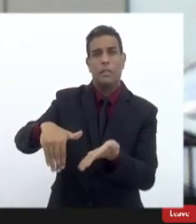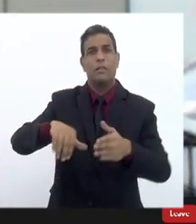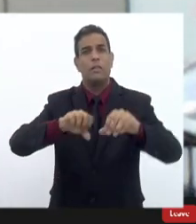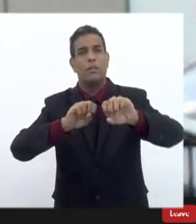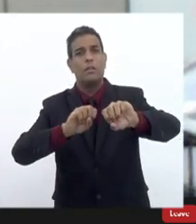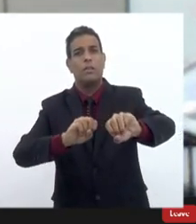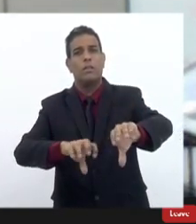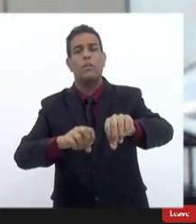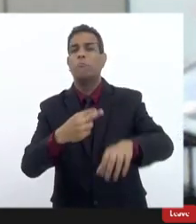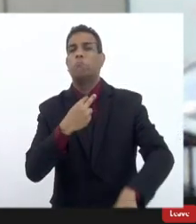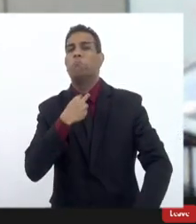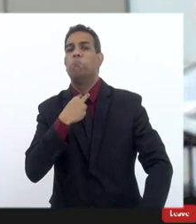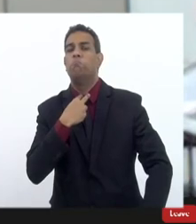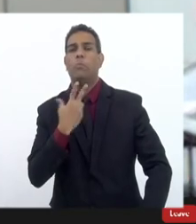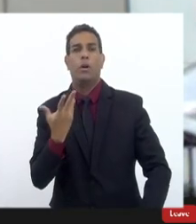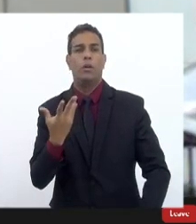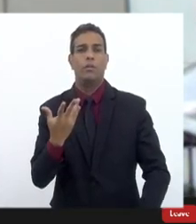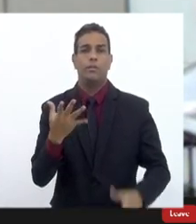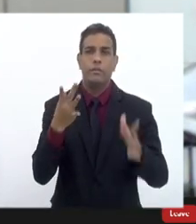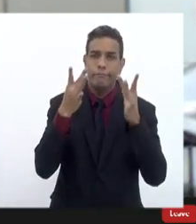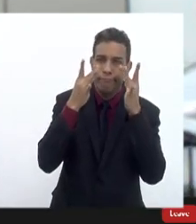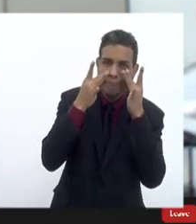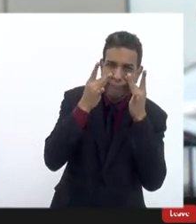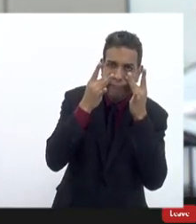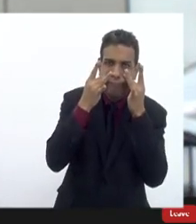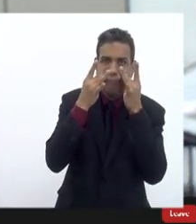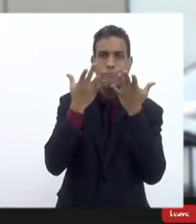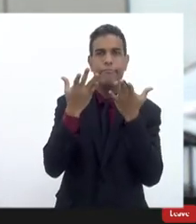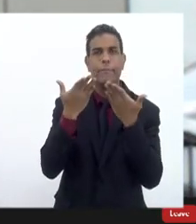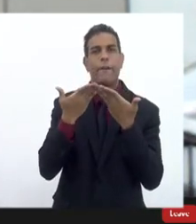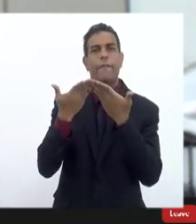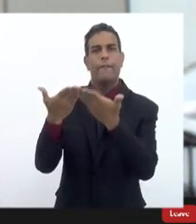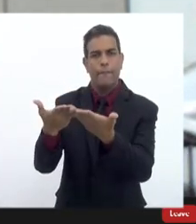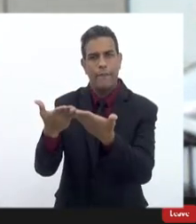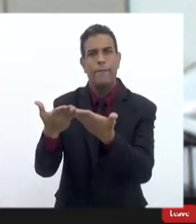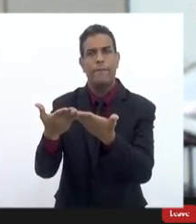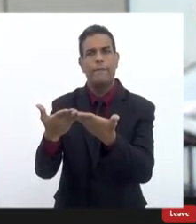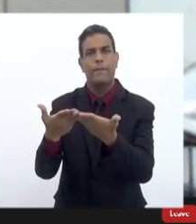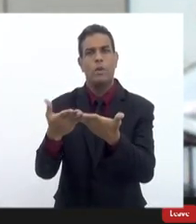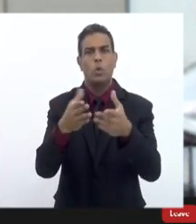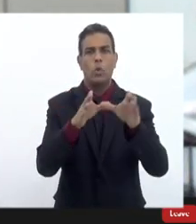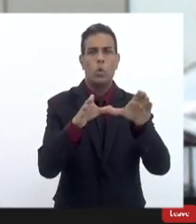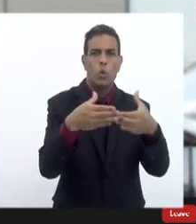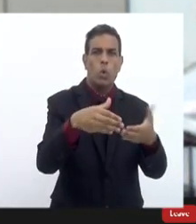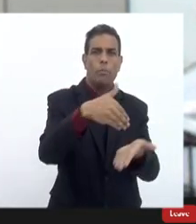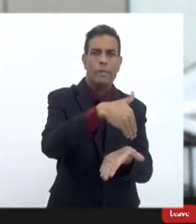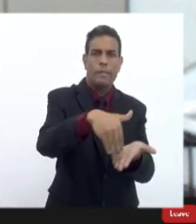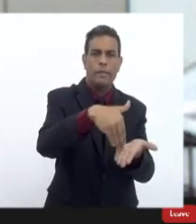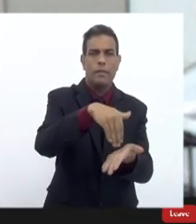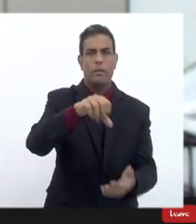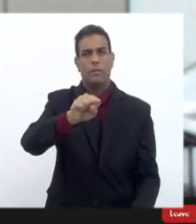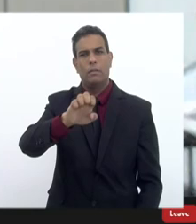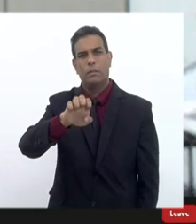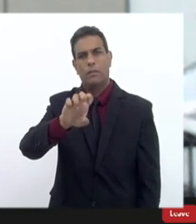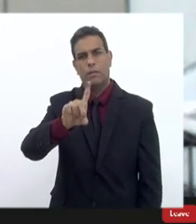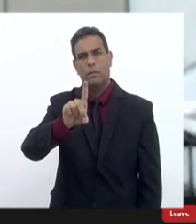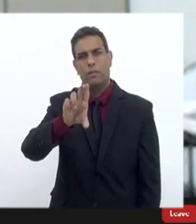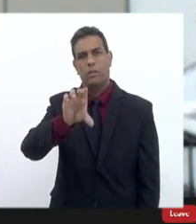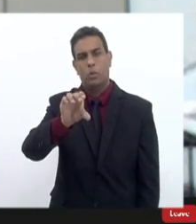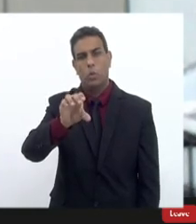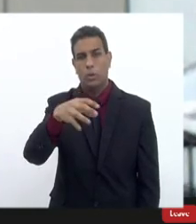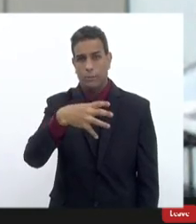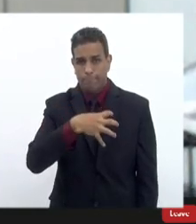não pôde estar aqui presente. Mais tarde vou enviar aí uma mensagem direta para ele, mas peço aí a equipe da SEDUC que registre aí o